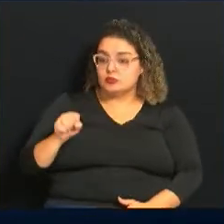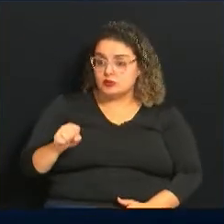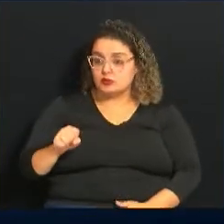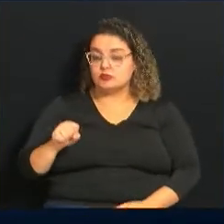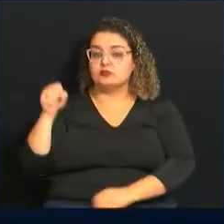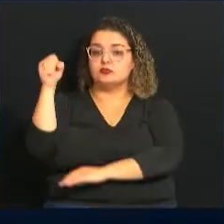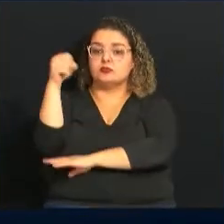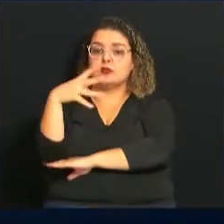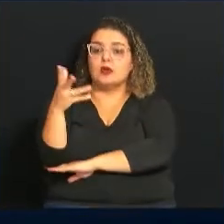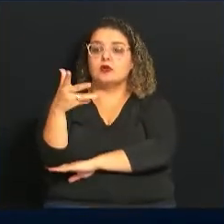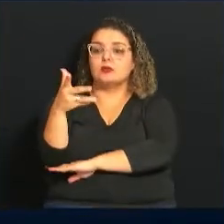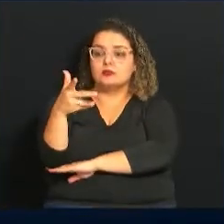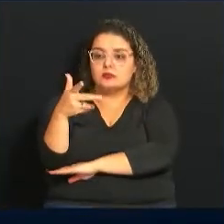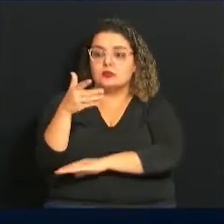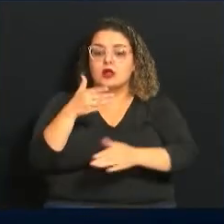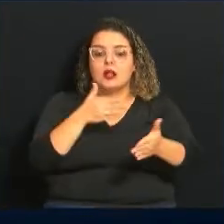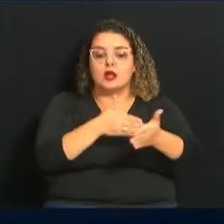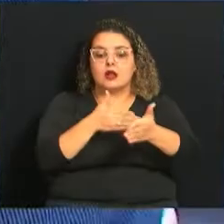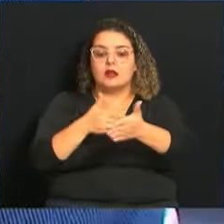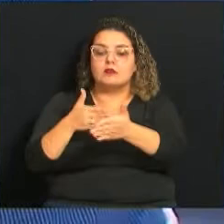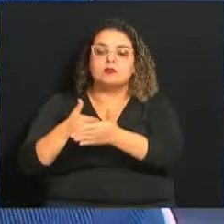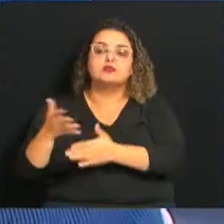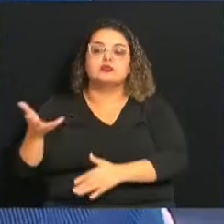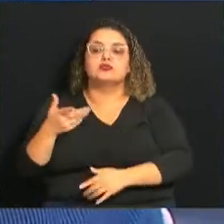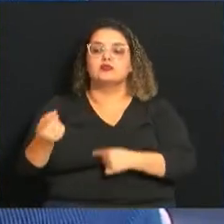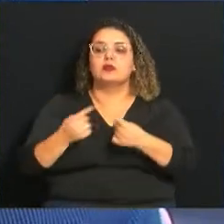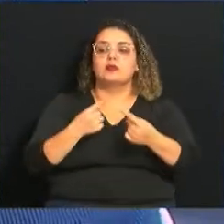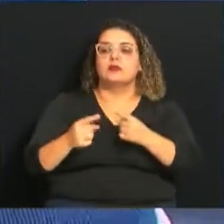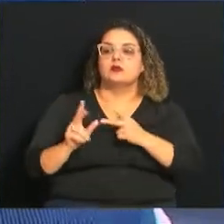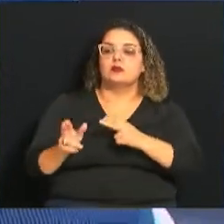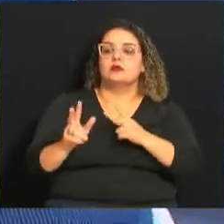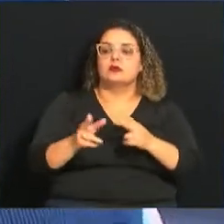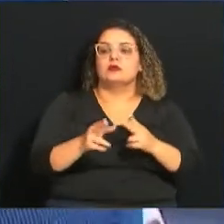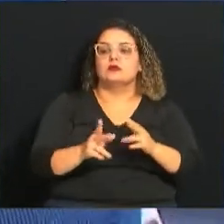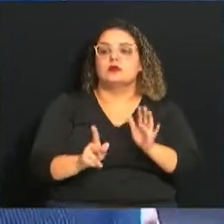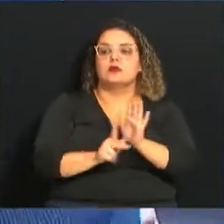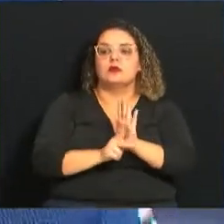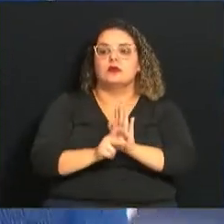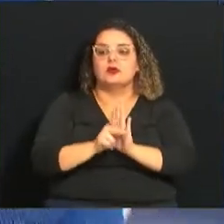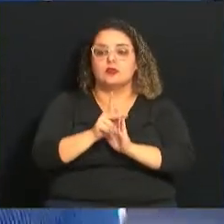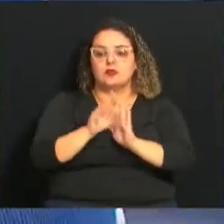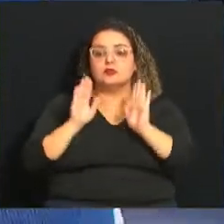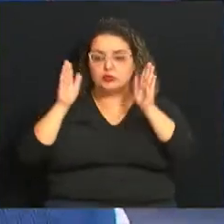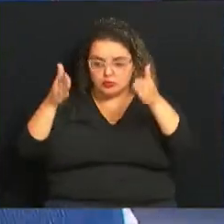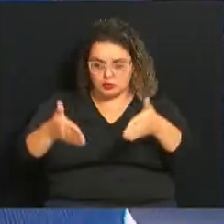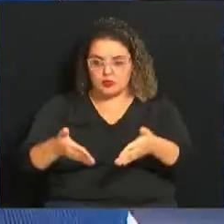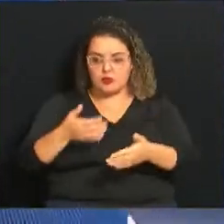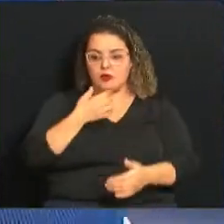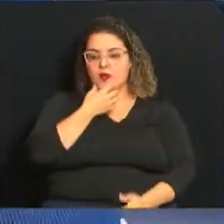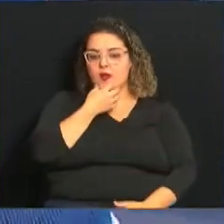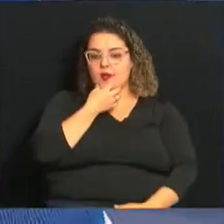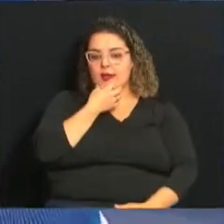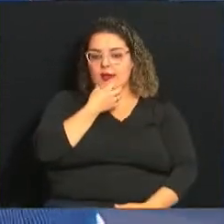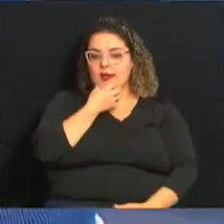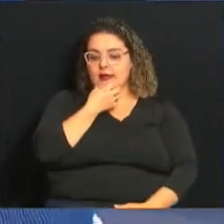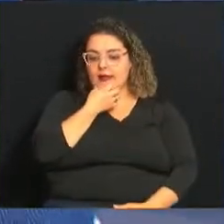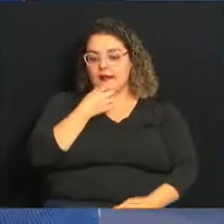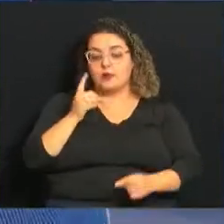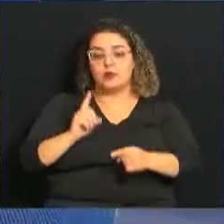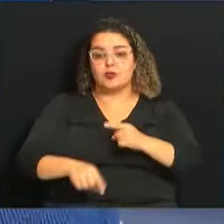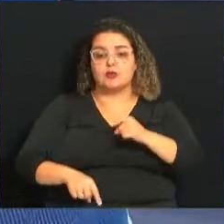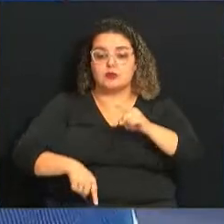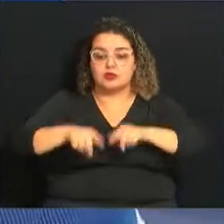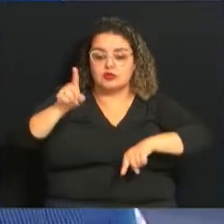e limites de velocidade na mesma via. O projeto ele vem realmente nesse sentido, né? Proibir velocidades diferentes